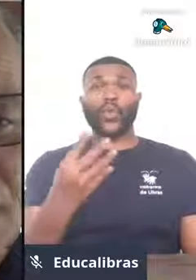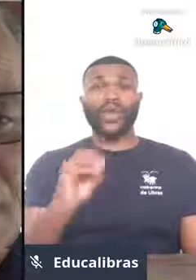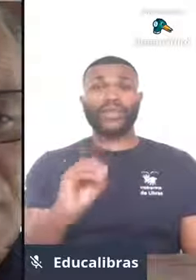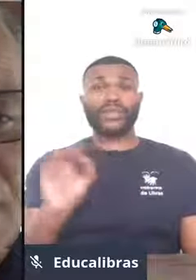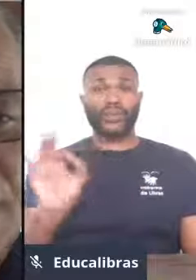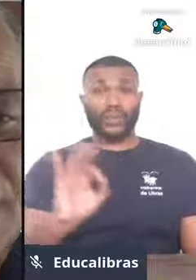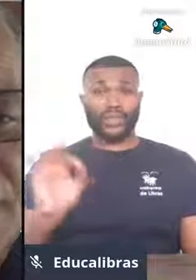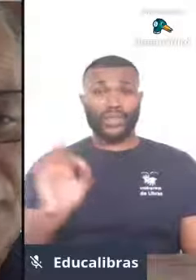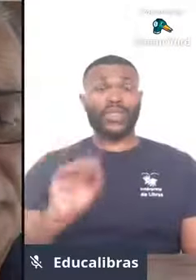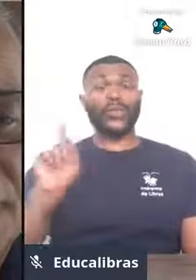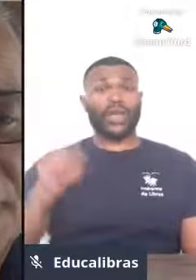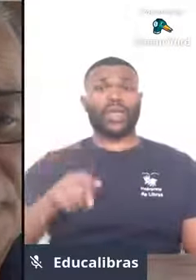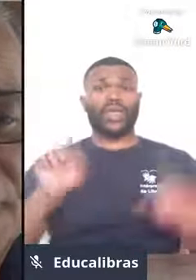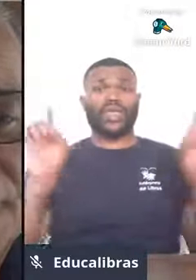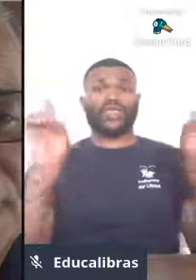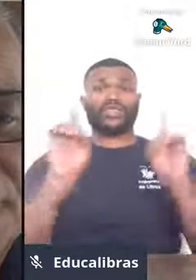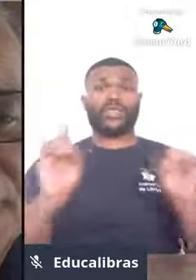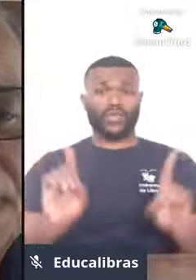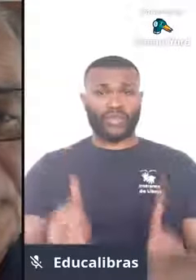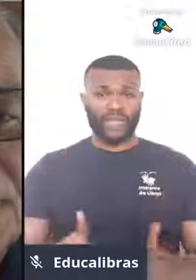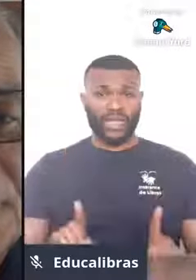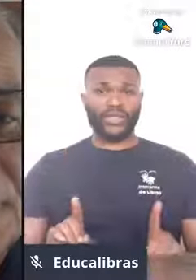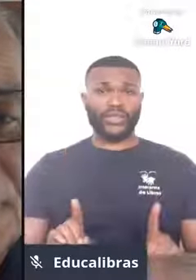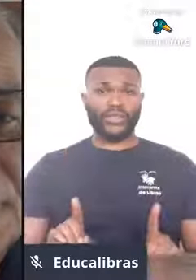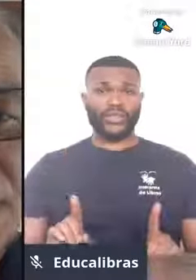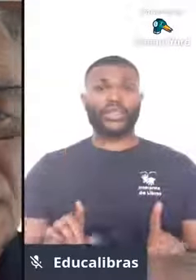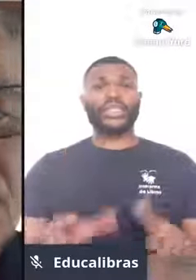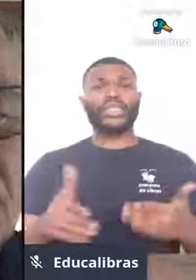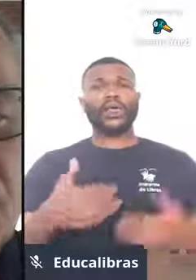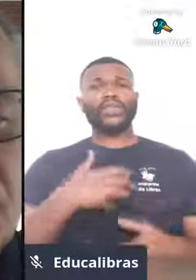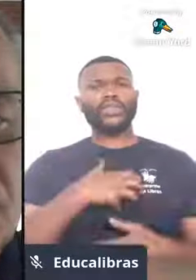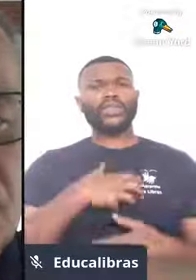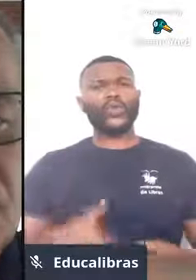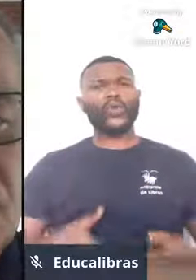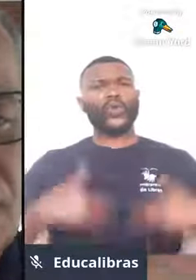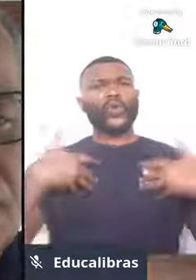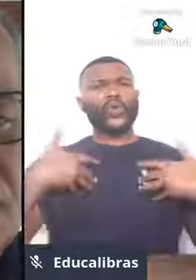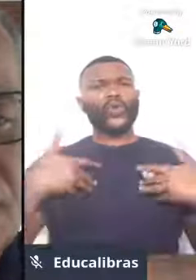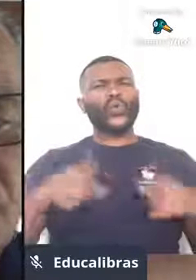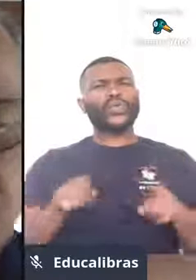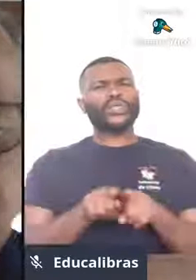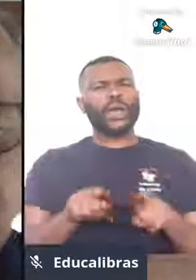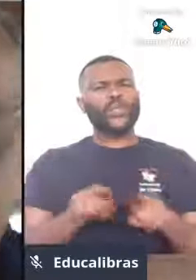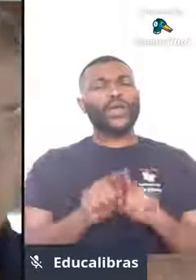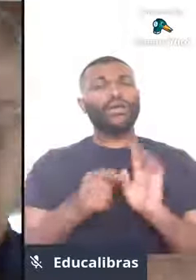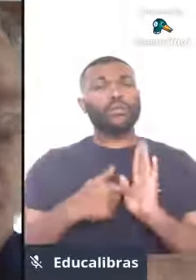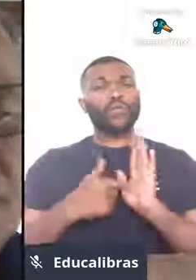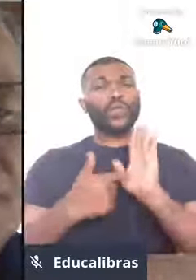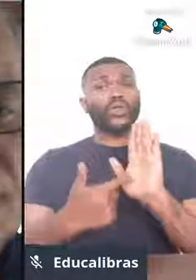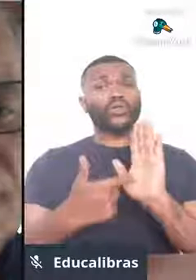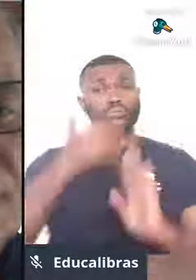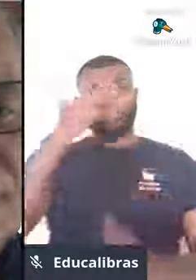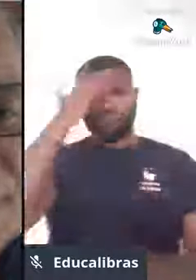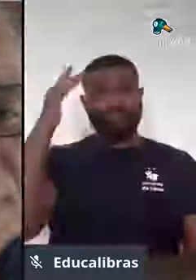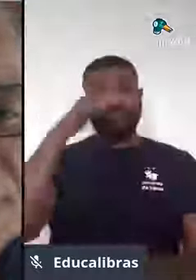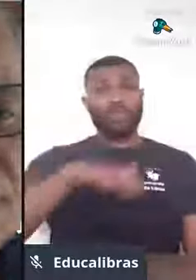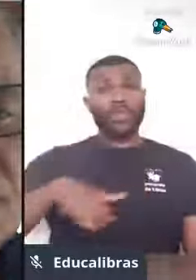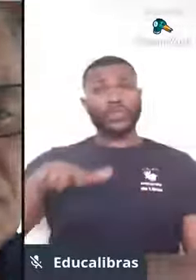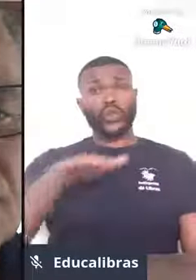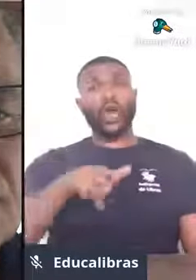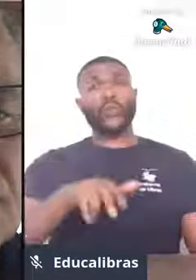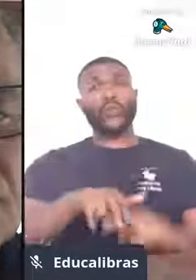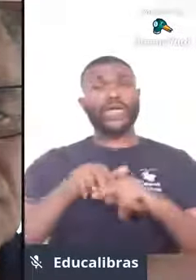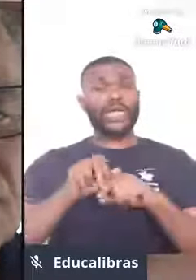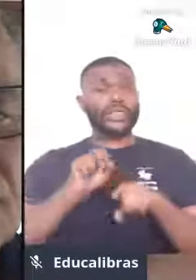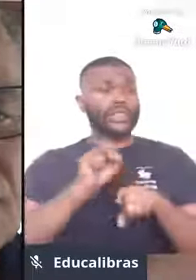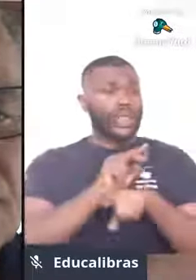deficiência. Então, isso para mim é um orgulho também, porque eu estou mostrando para todo mundo. Eu cheguei na secretaria e tinha 4